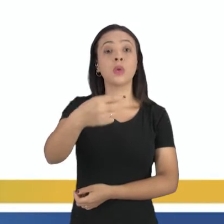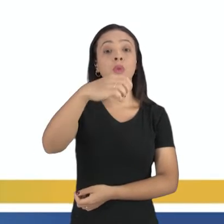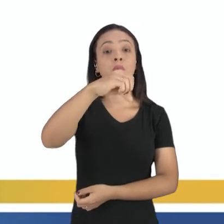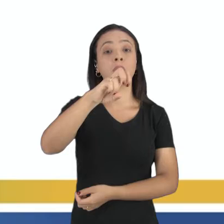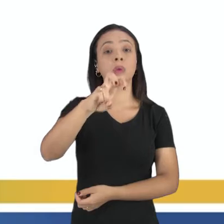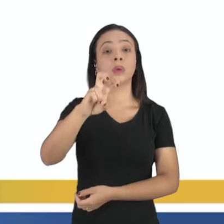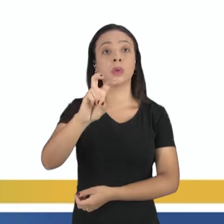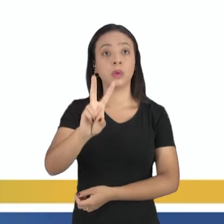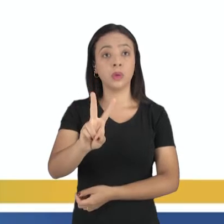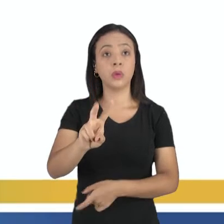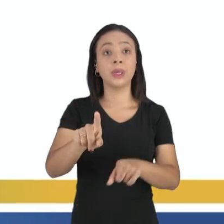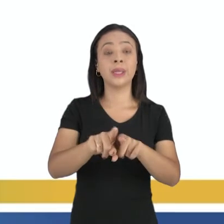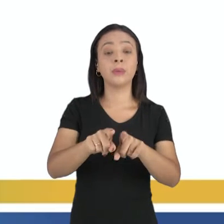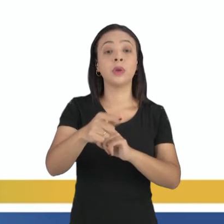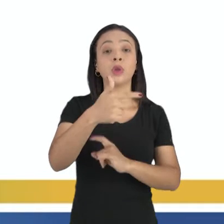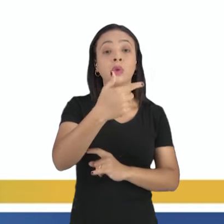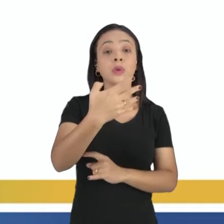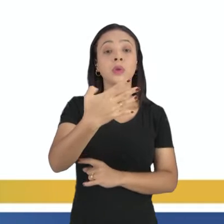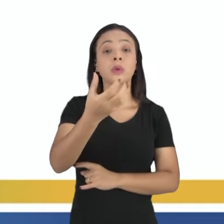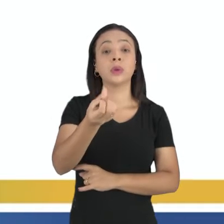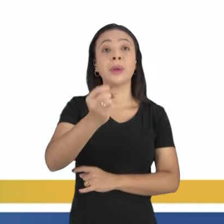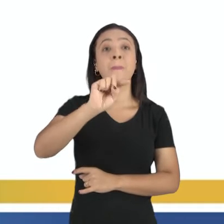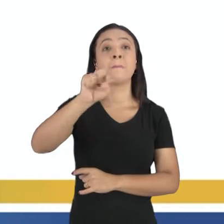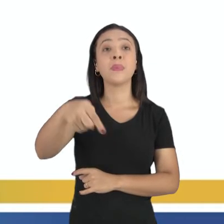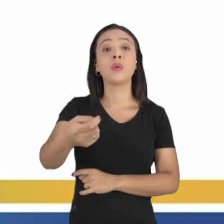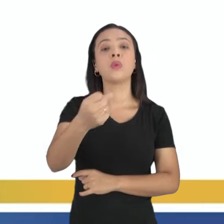212.952 e